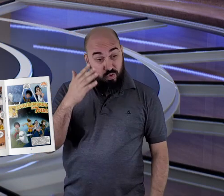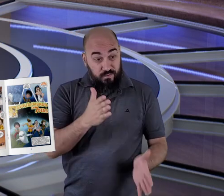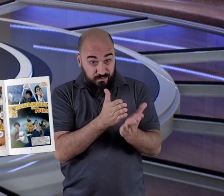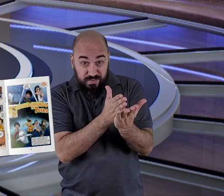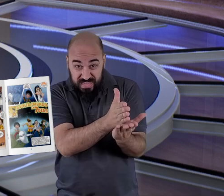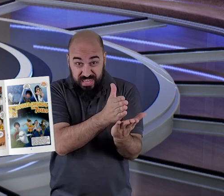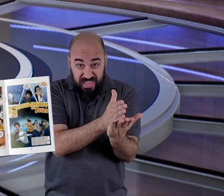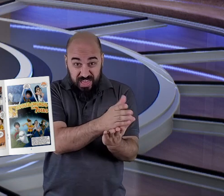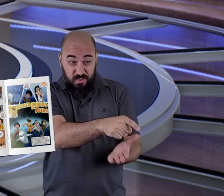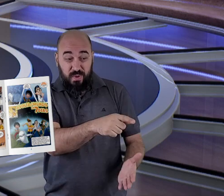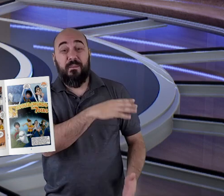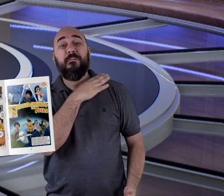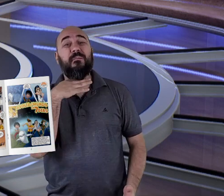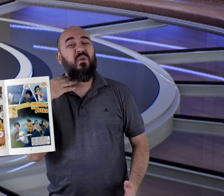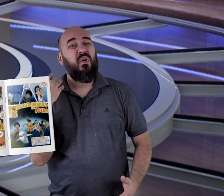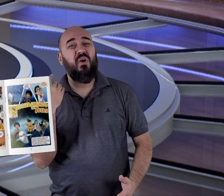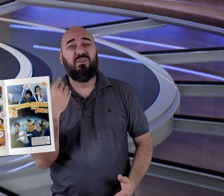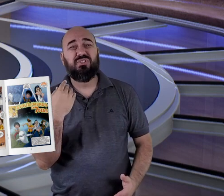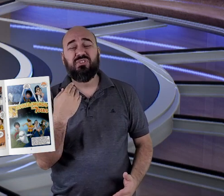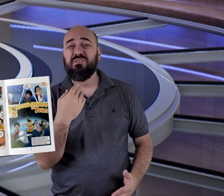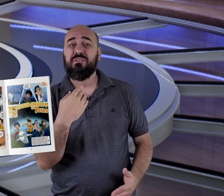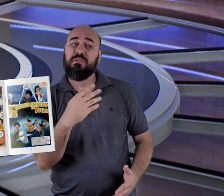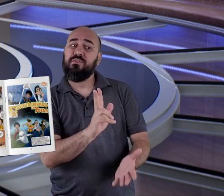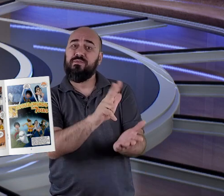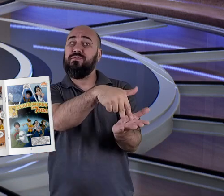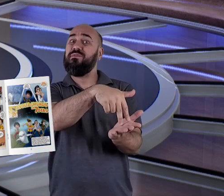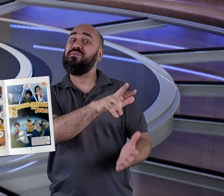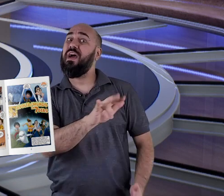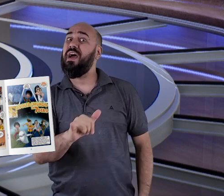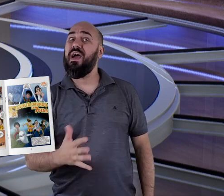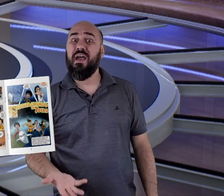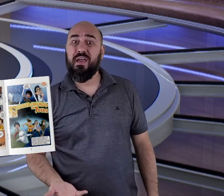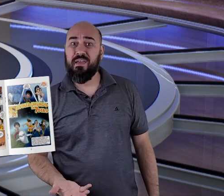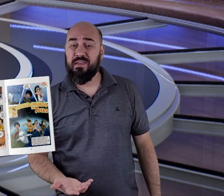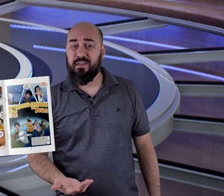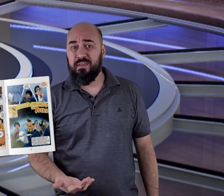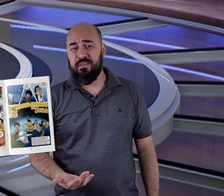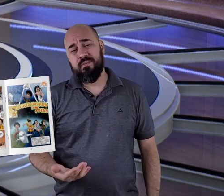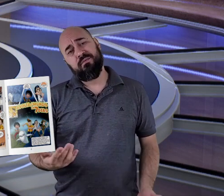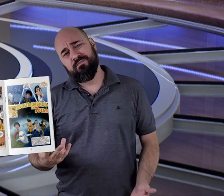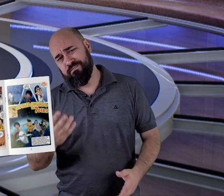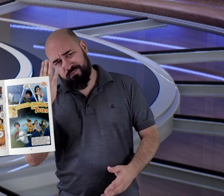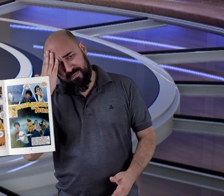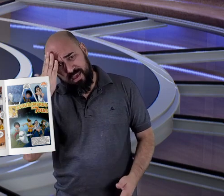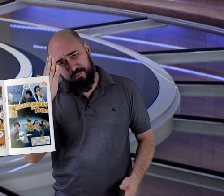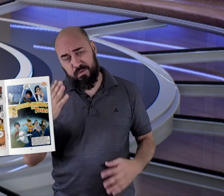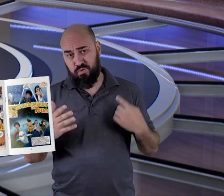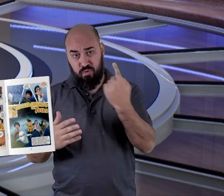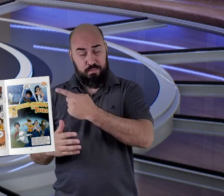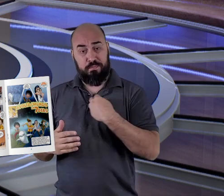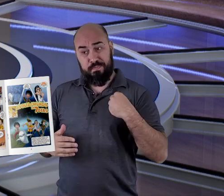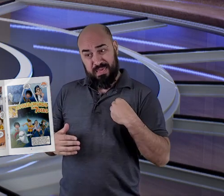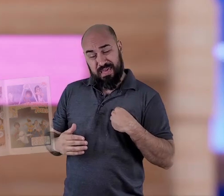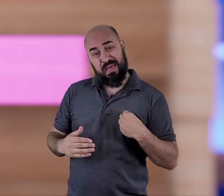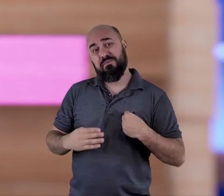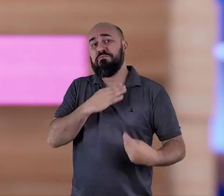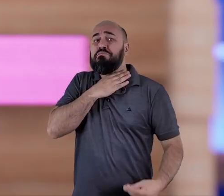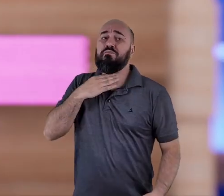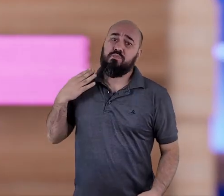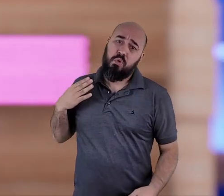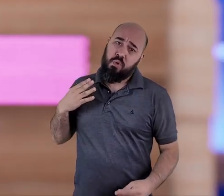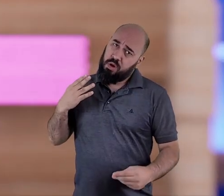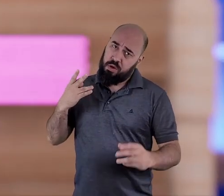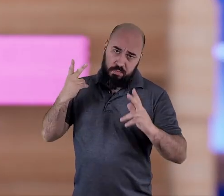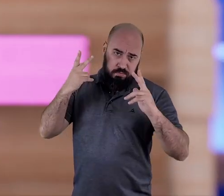fiéis a Deus, porque estamos condenados à morte pela situação do pecado. Em